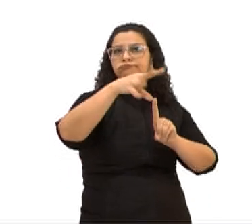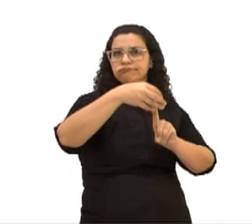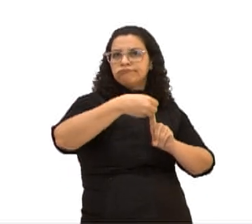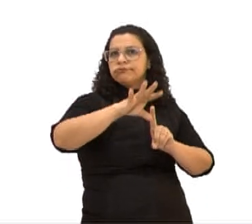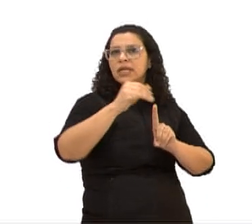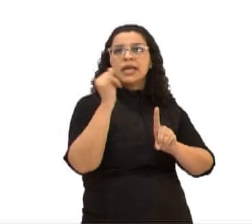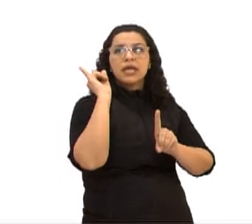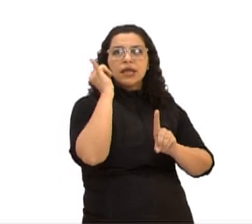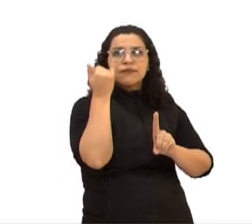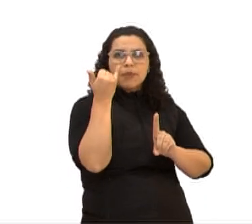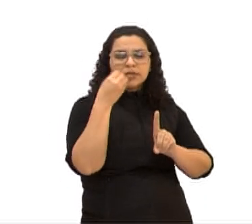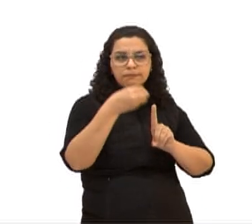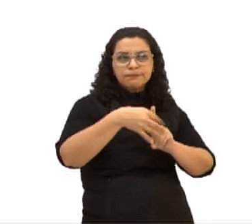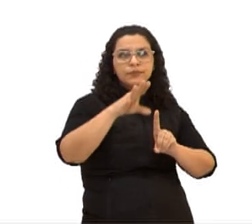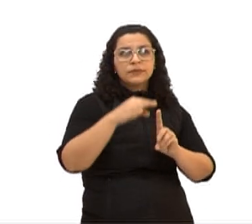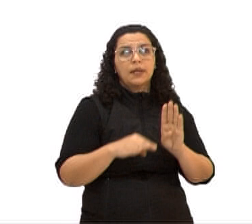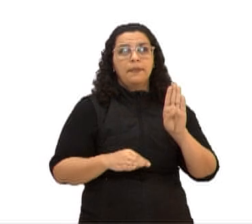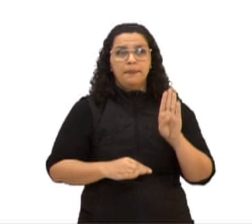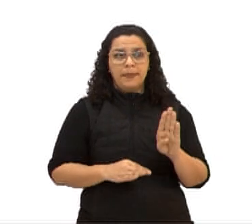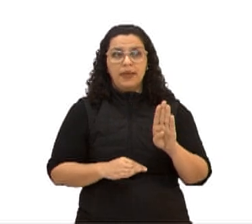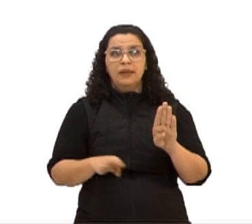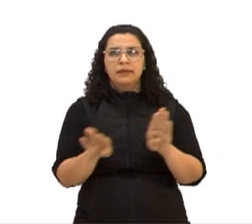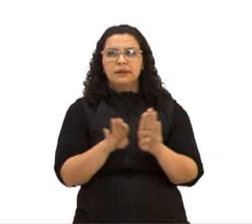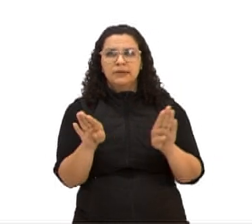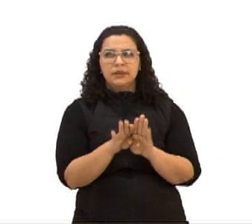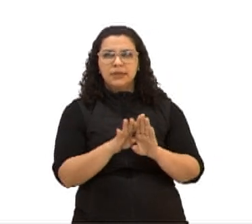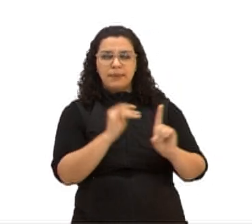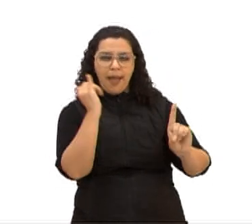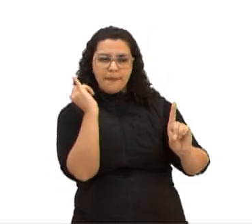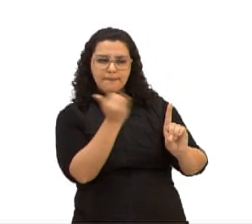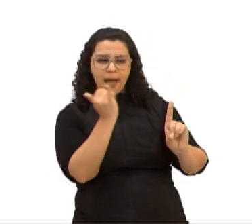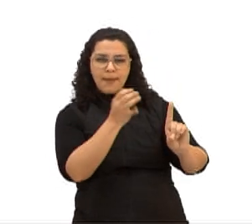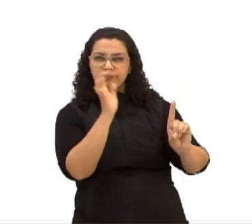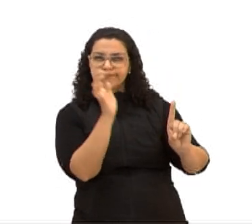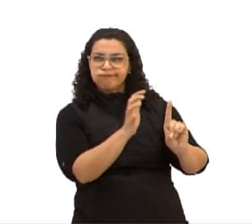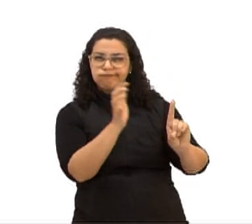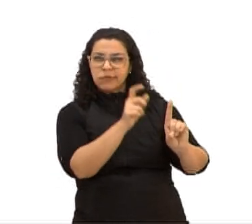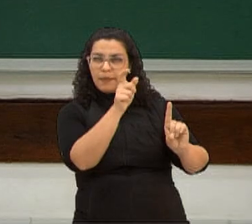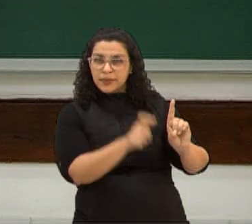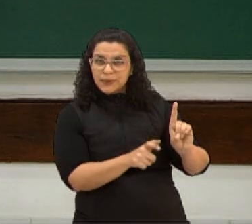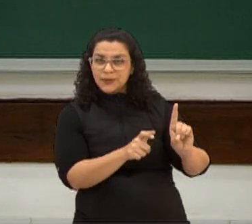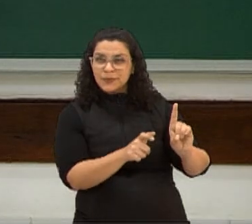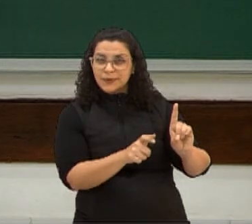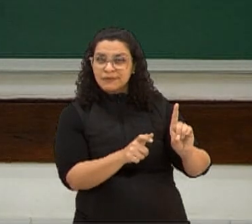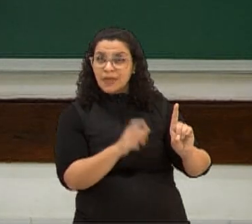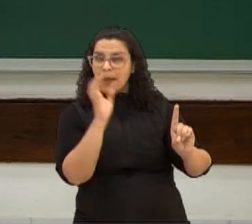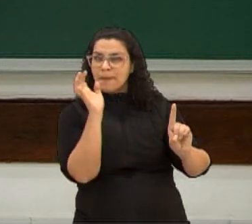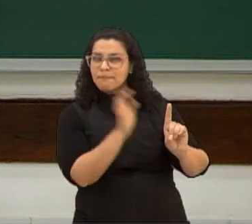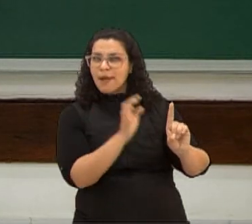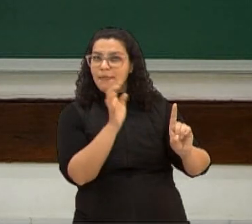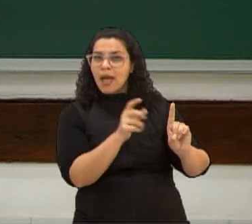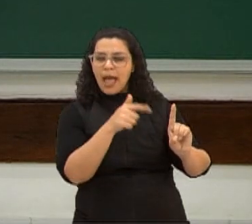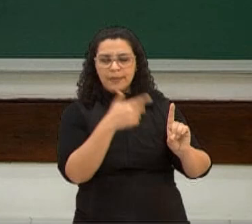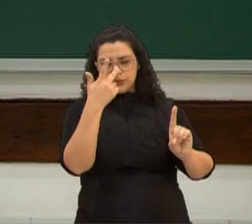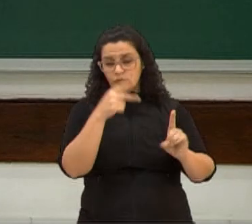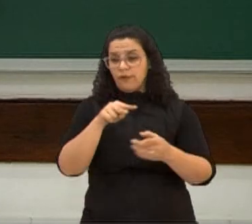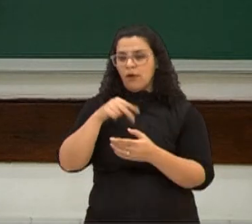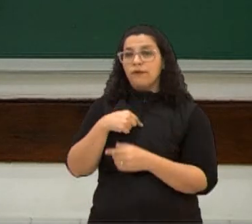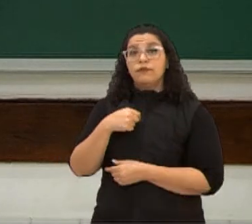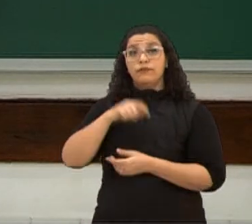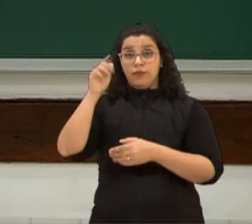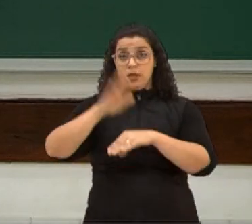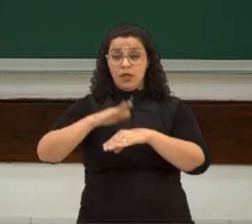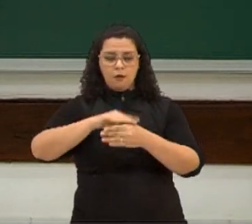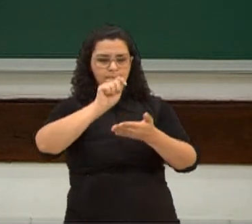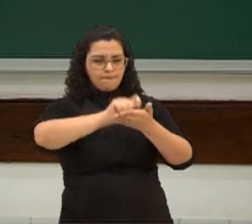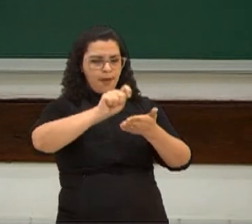Só passar informação. Letra B, persuadir o interlocutor, lembrando que o interlocutor é aquela pessoa que vai ler